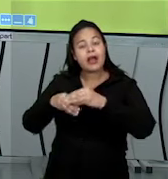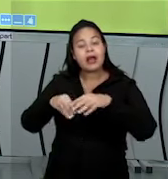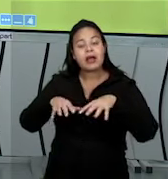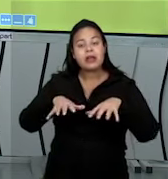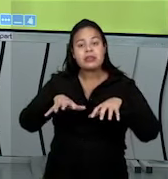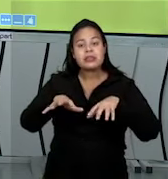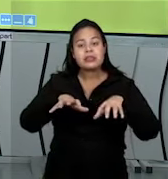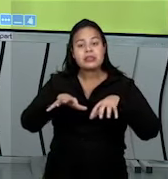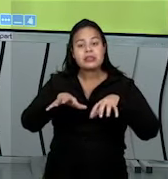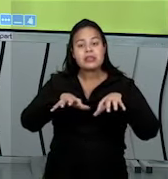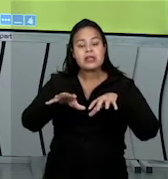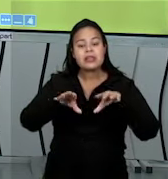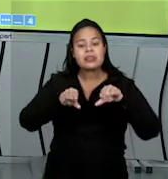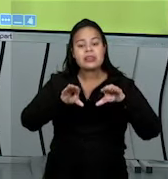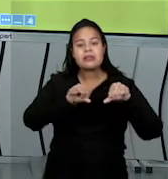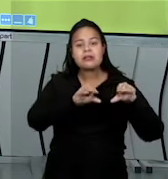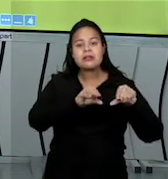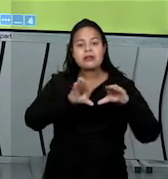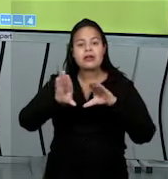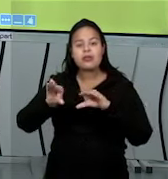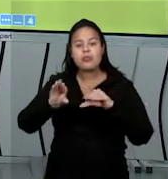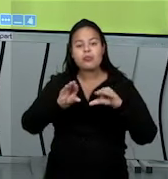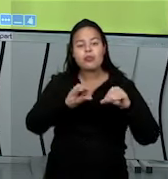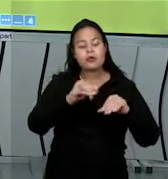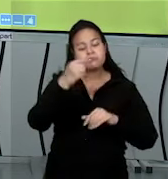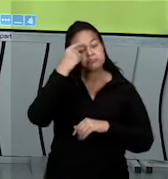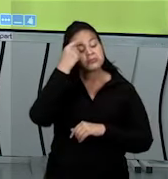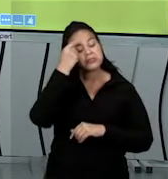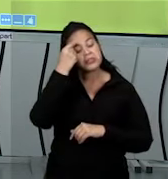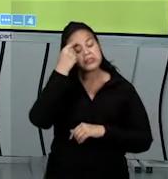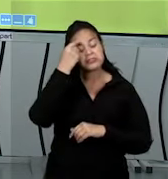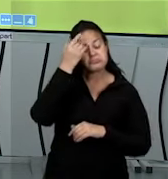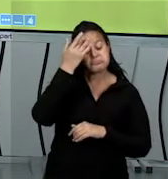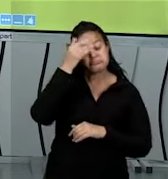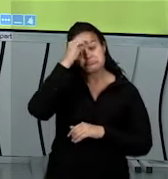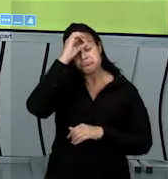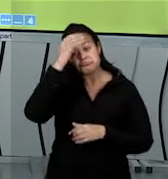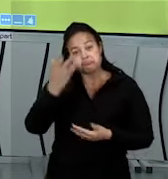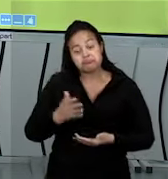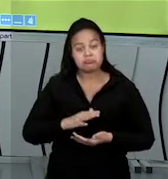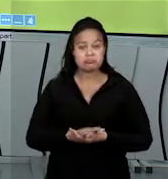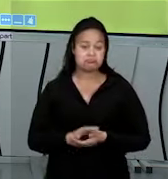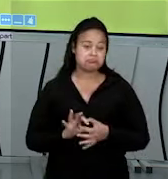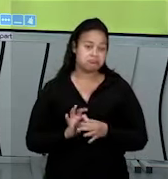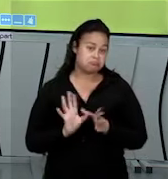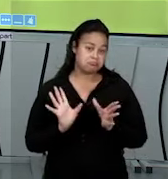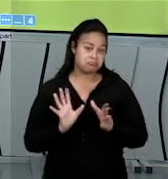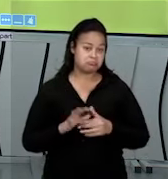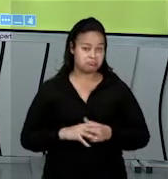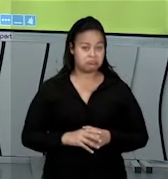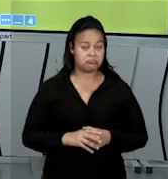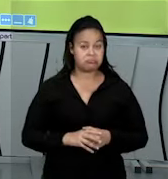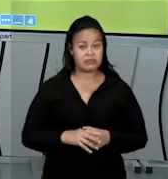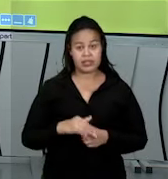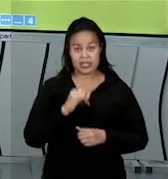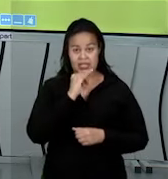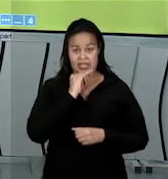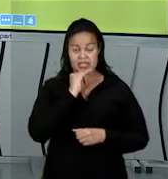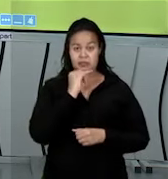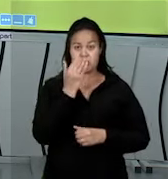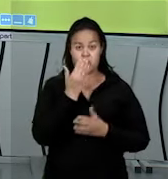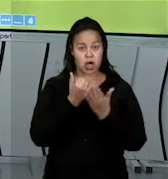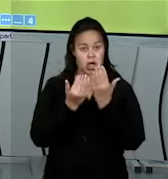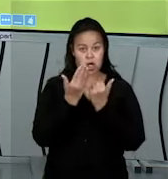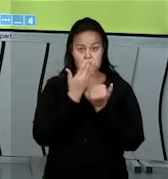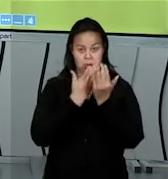movimentação, você é consciente disso ou não. Por exemplo, se você come um alimento,